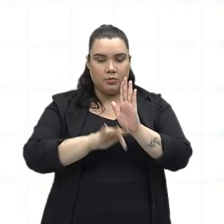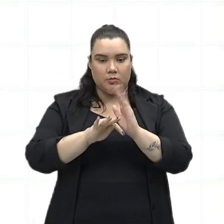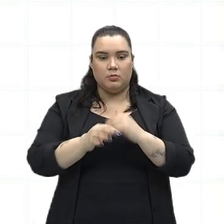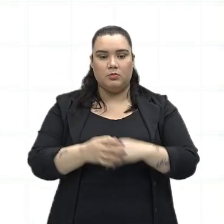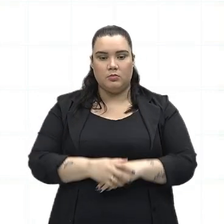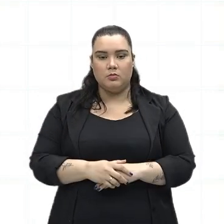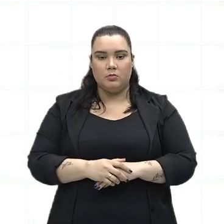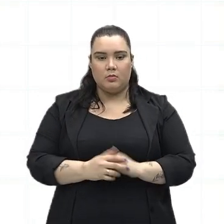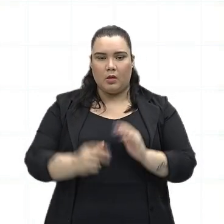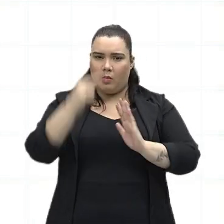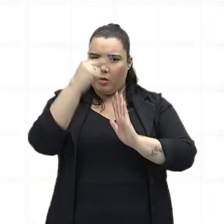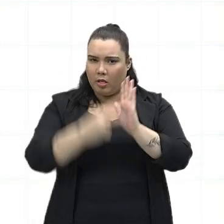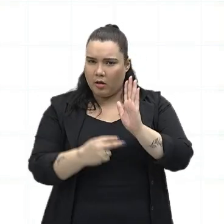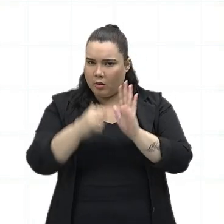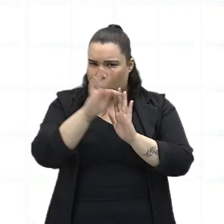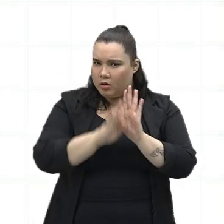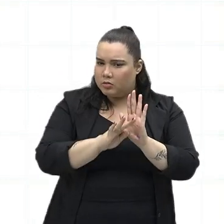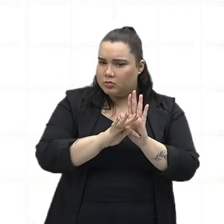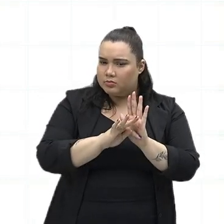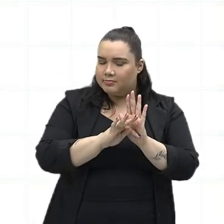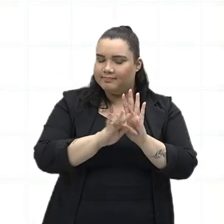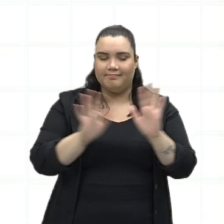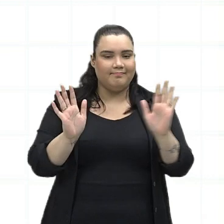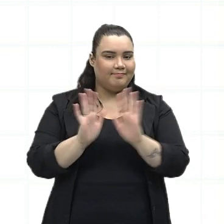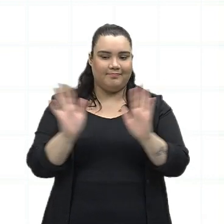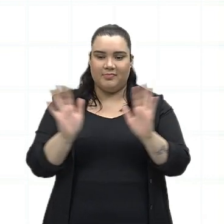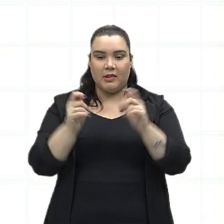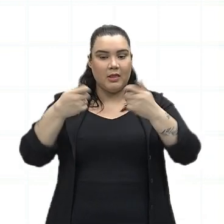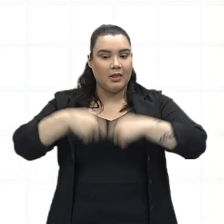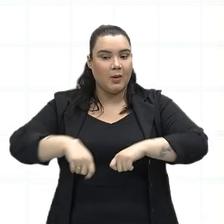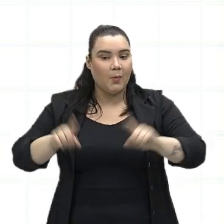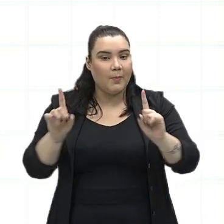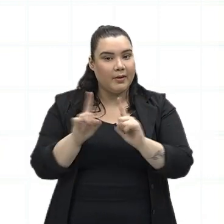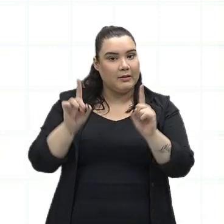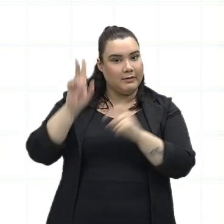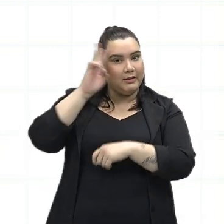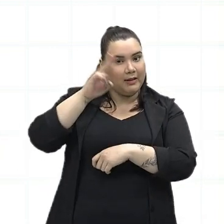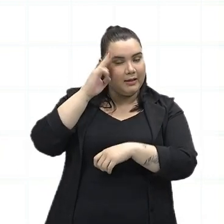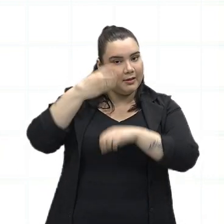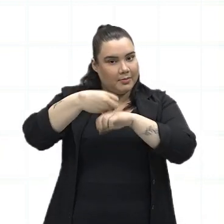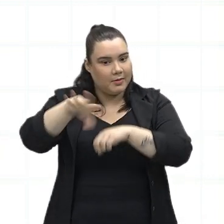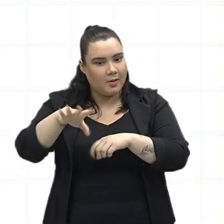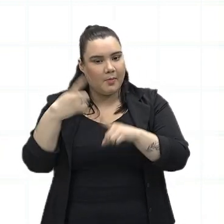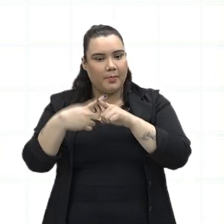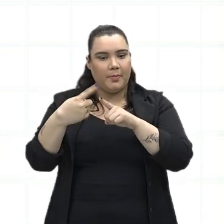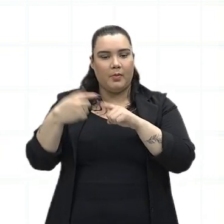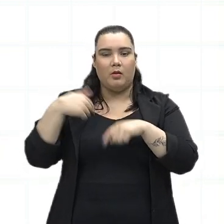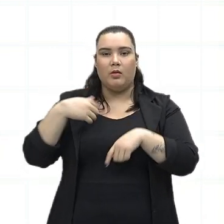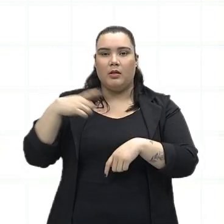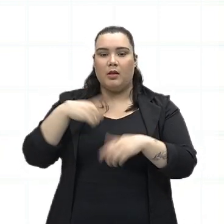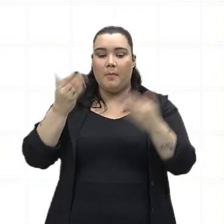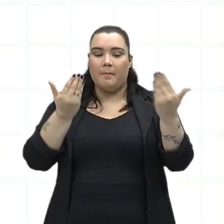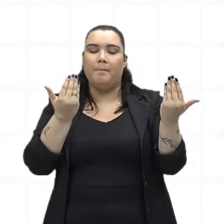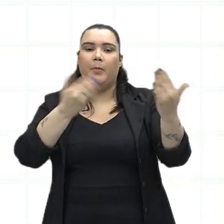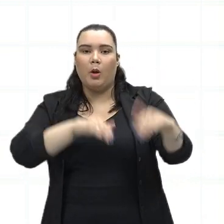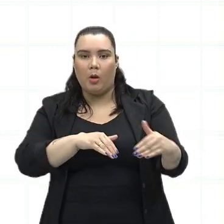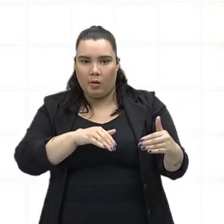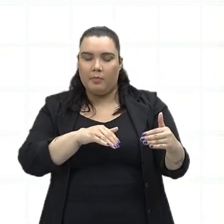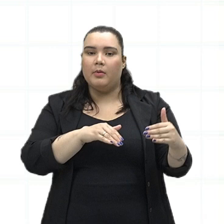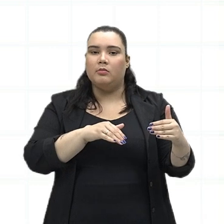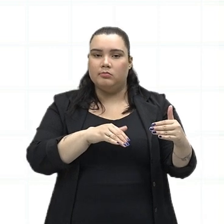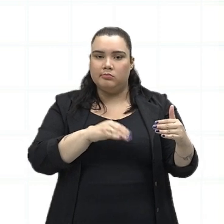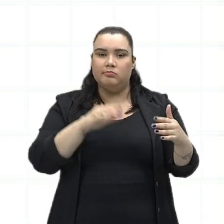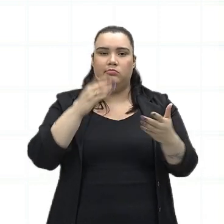vou ler esse texto, gente? Não vou ler o texto, porque eu estou fazendo uma prova, né? Estou